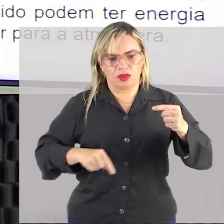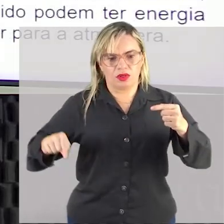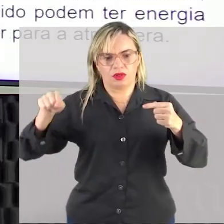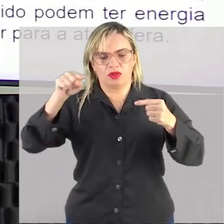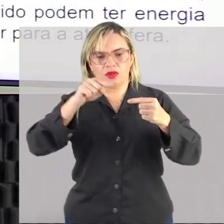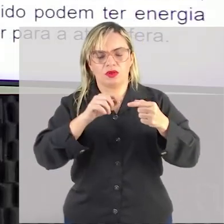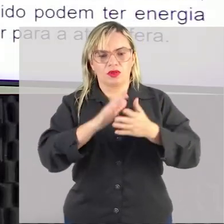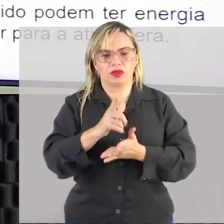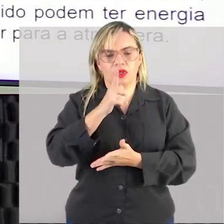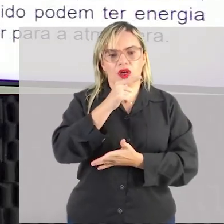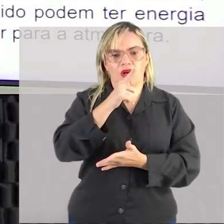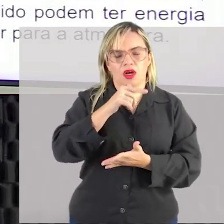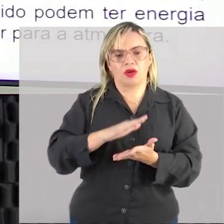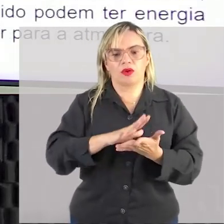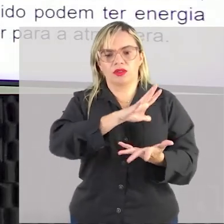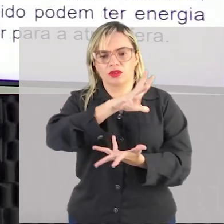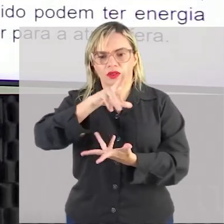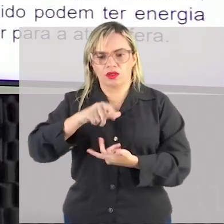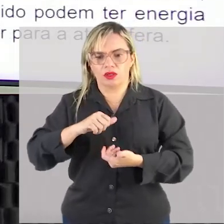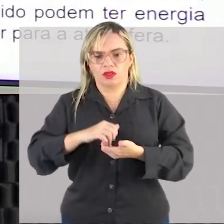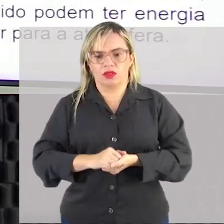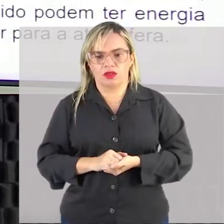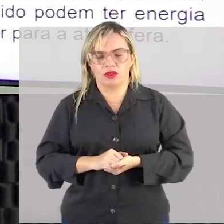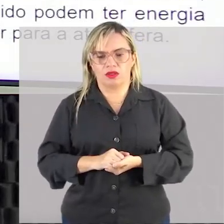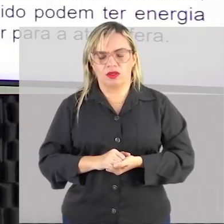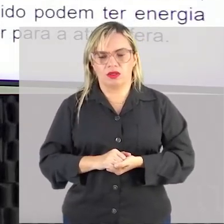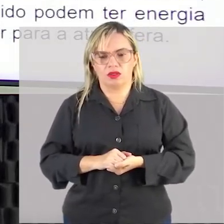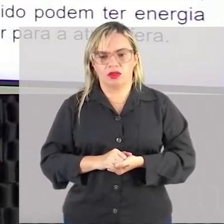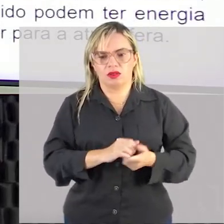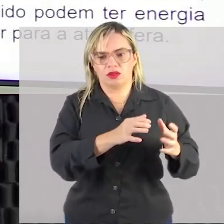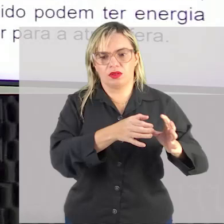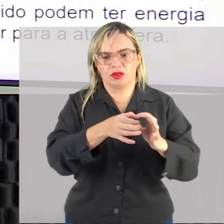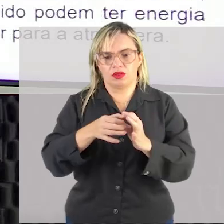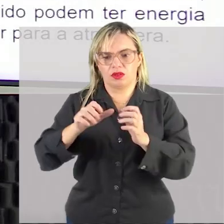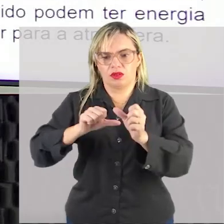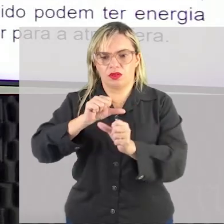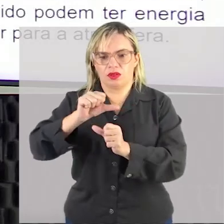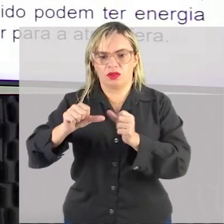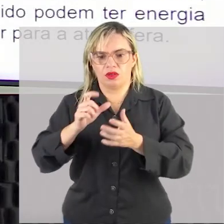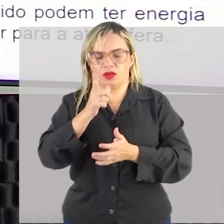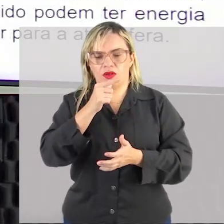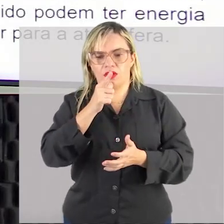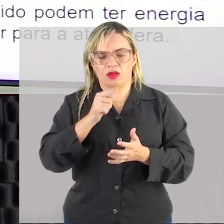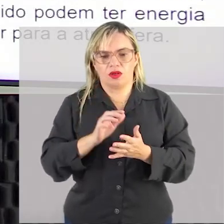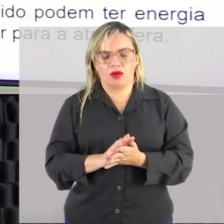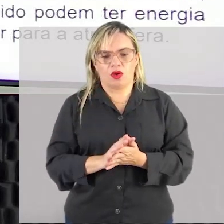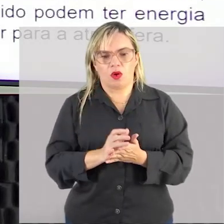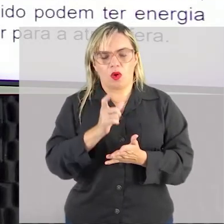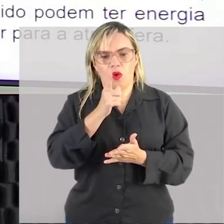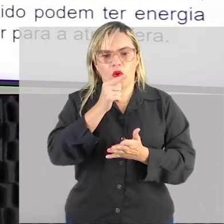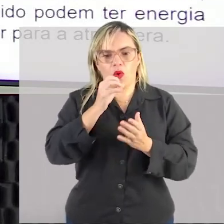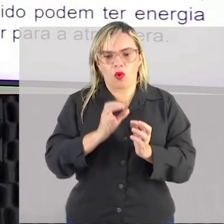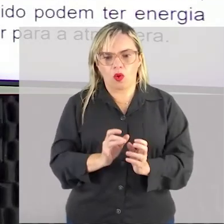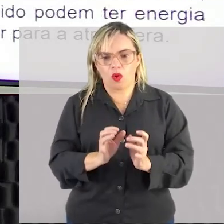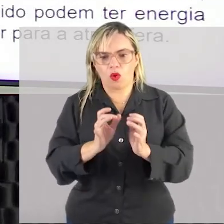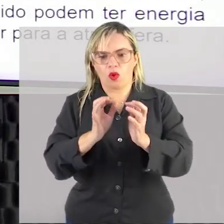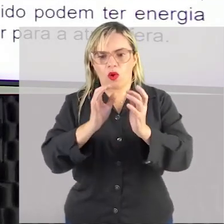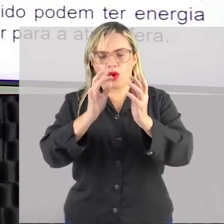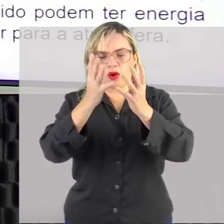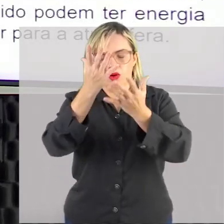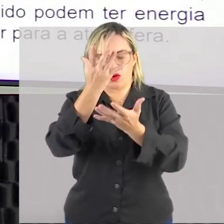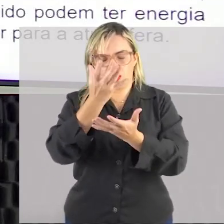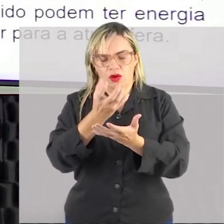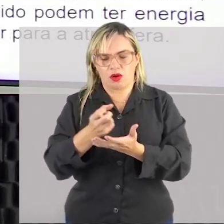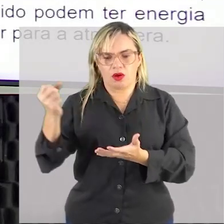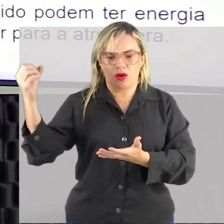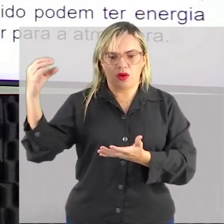ciclo hidrológico. Numa dessas mudanças, a água ou a umidade da Terra absorve o calor do Sol e dos